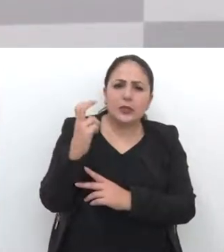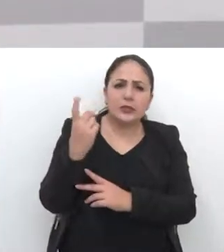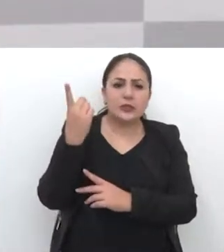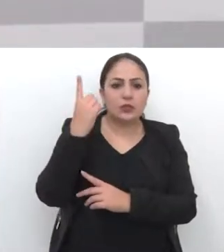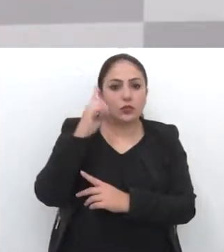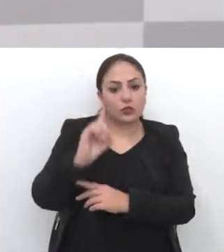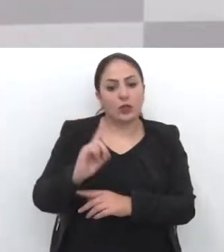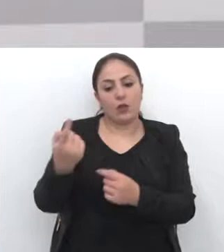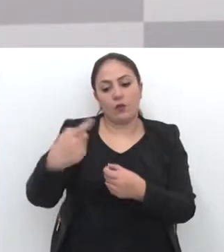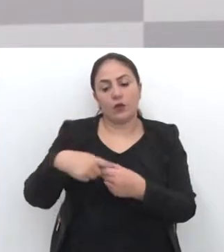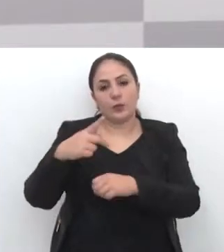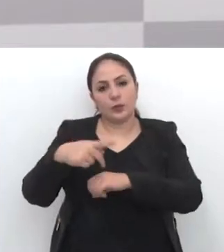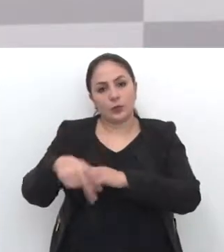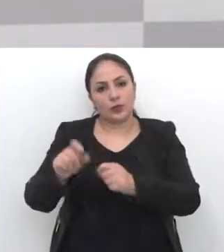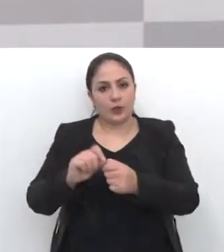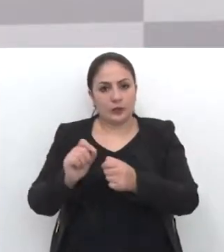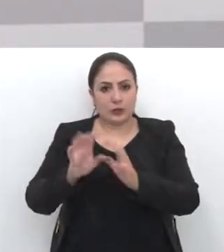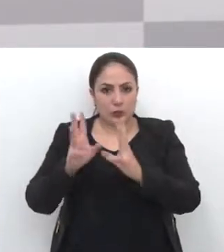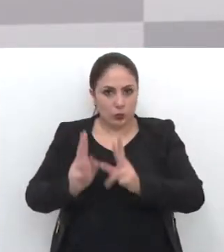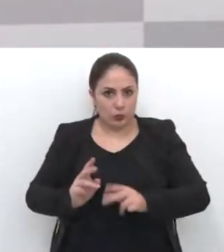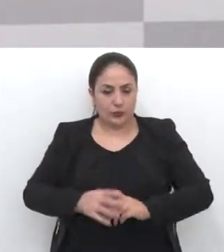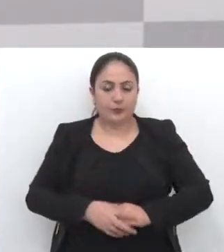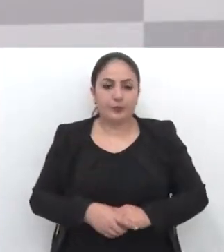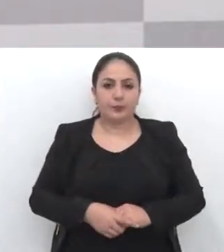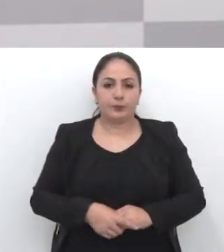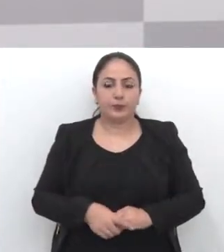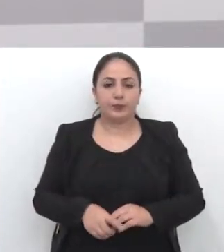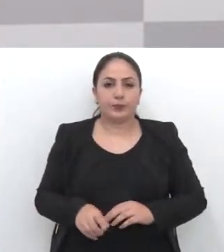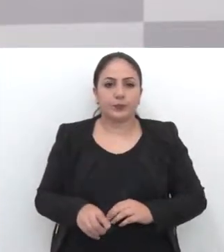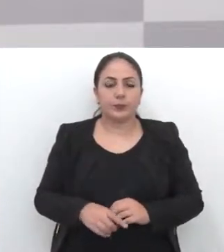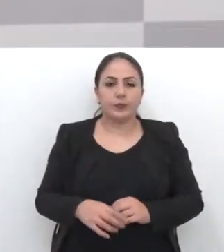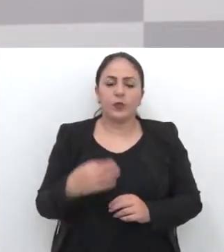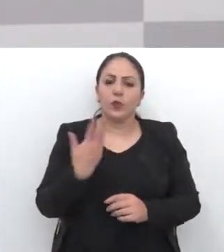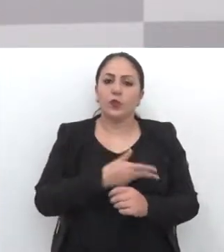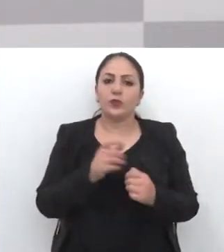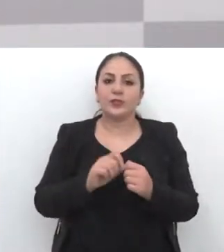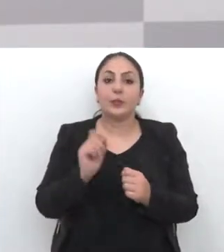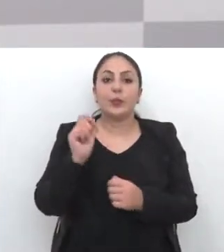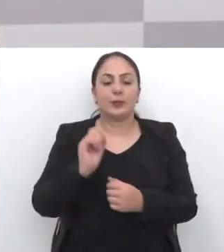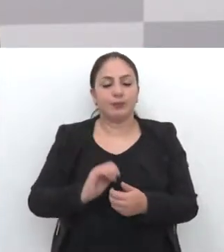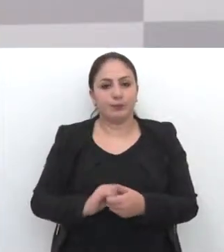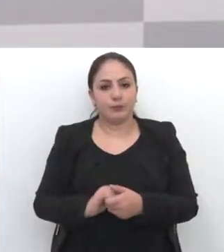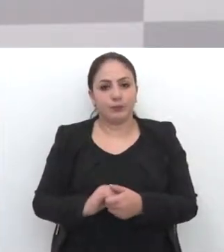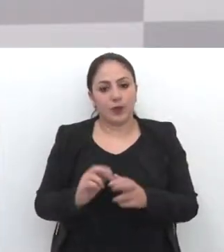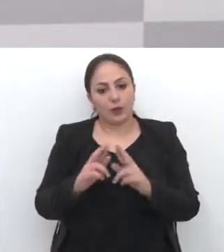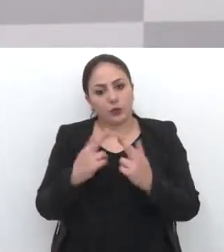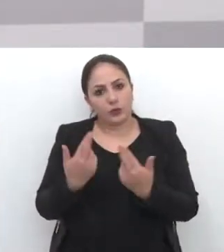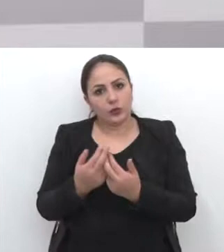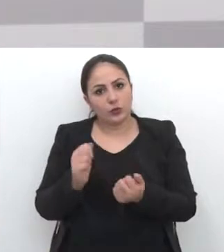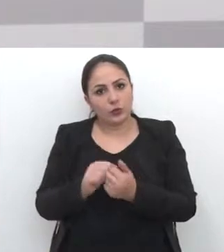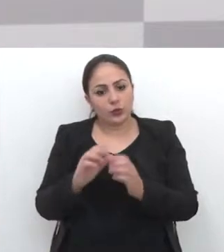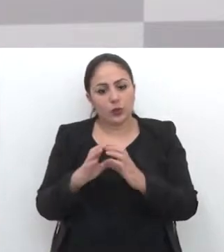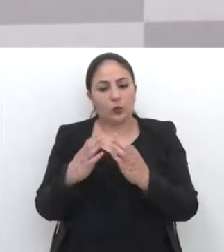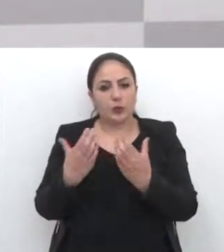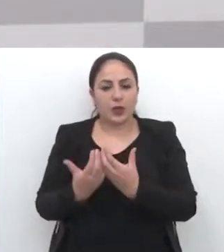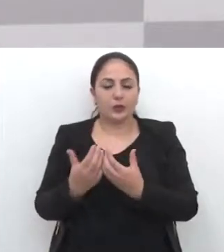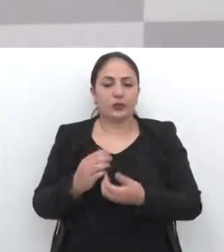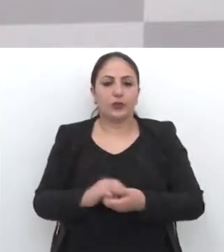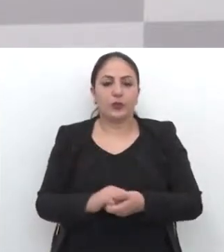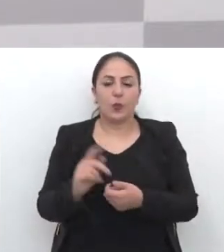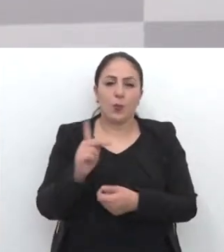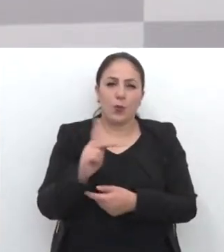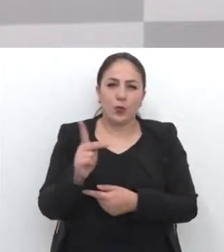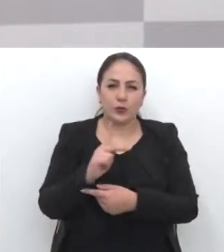15 dias ela retorna para Passo Fundo e executa. O que nós fizemos, Ana Paula? Nos reunimos com a comunidade.